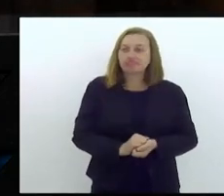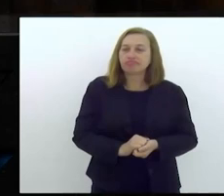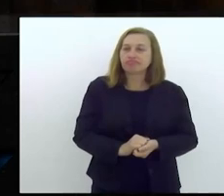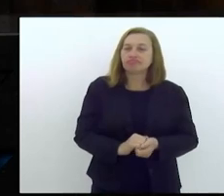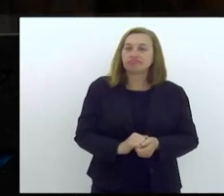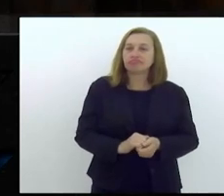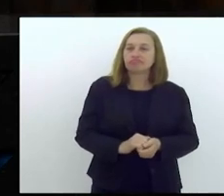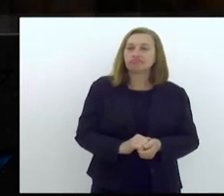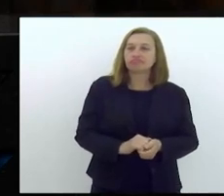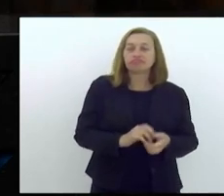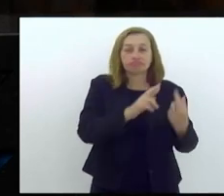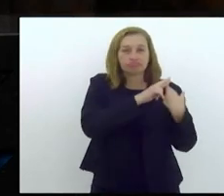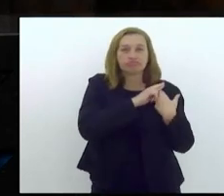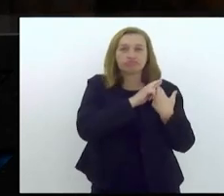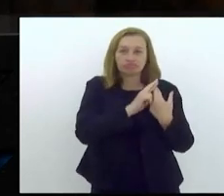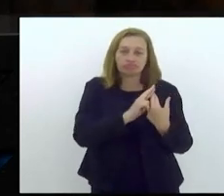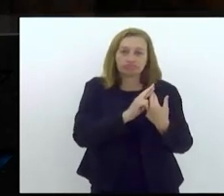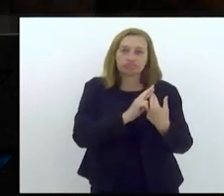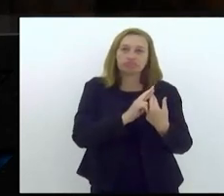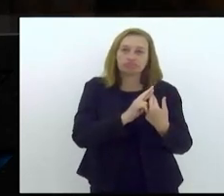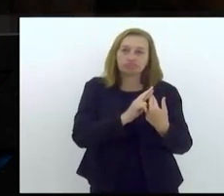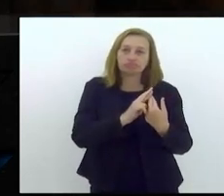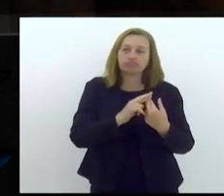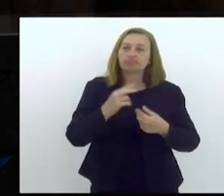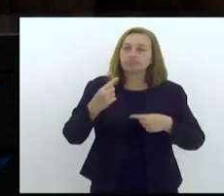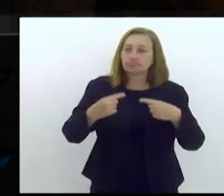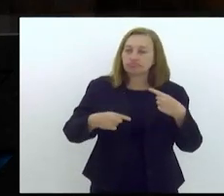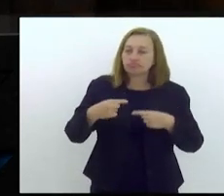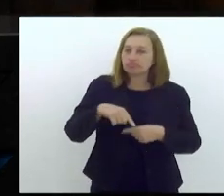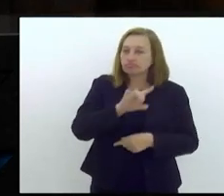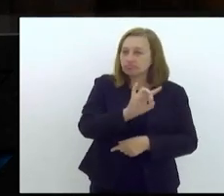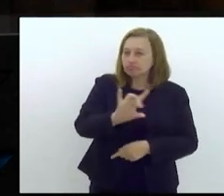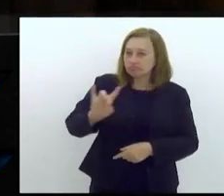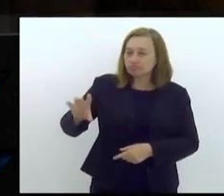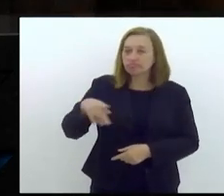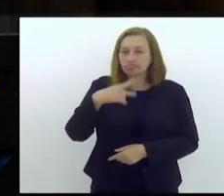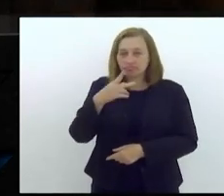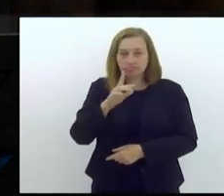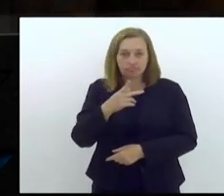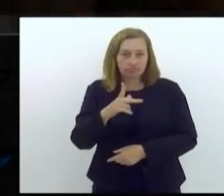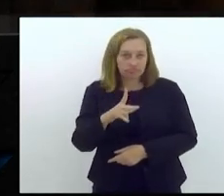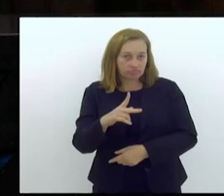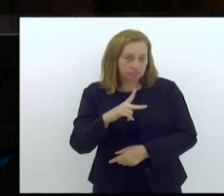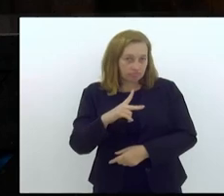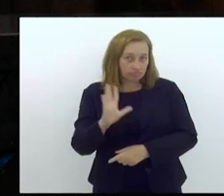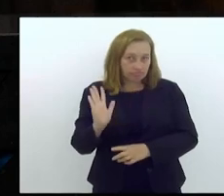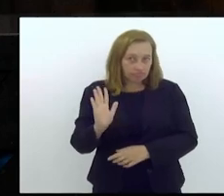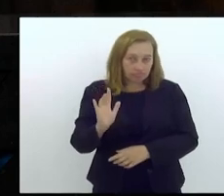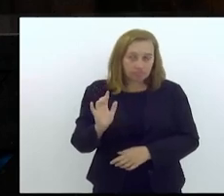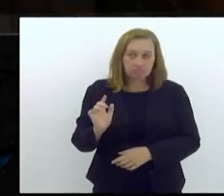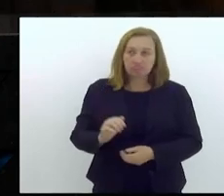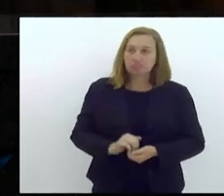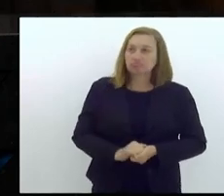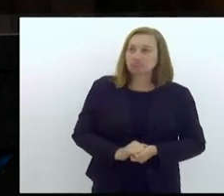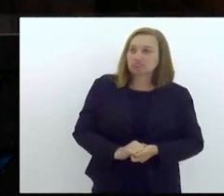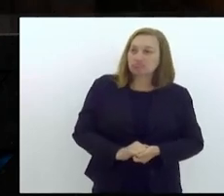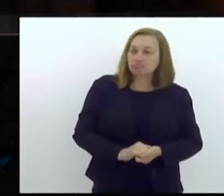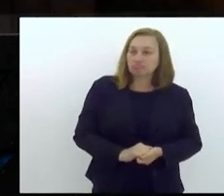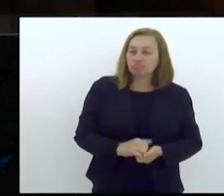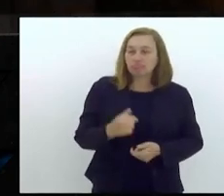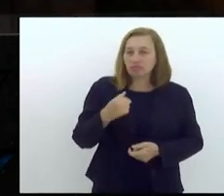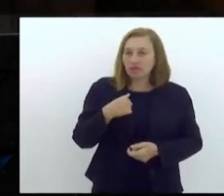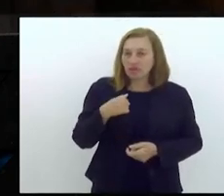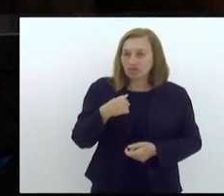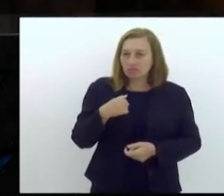responsáveis politicamente por suas falas não cabe aqui eu